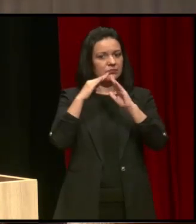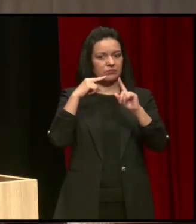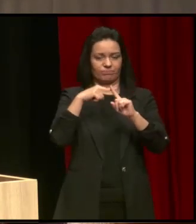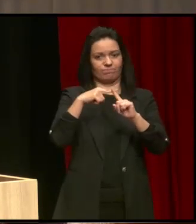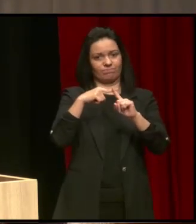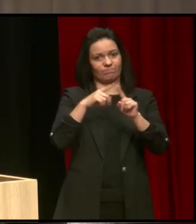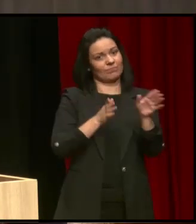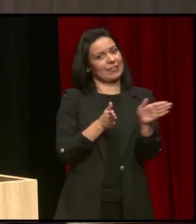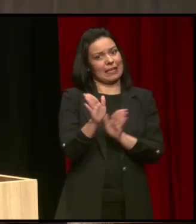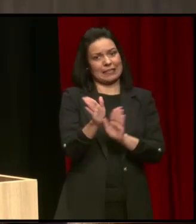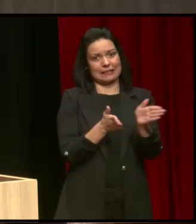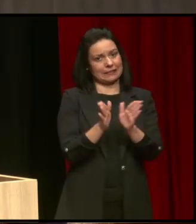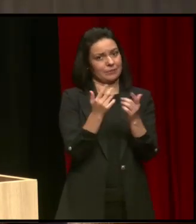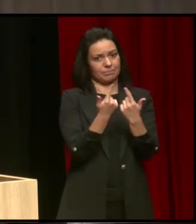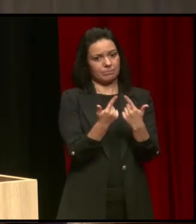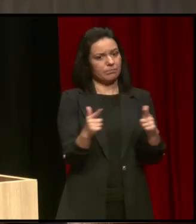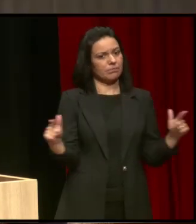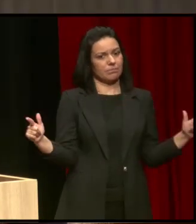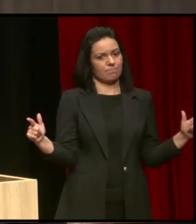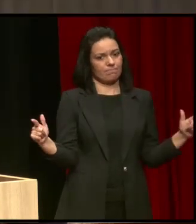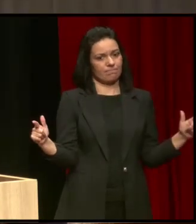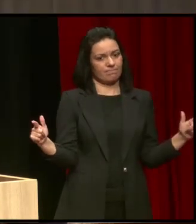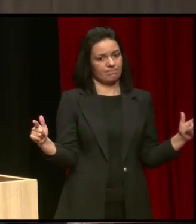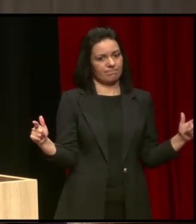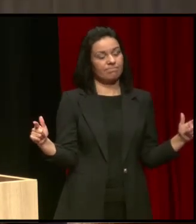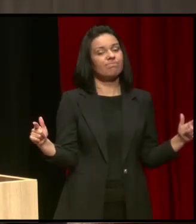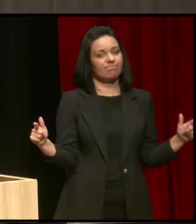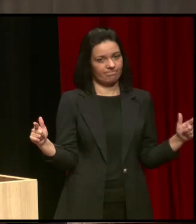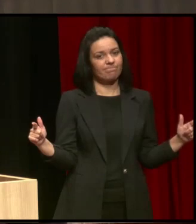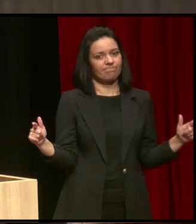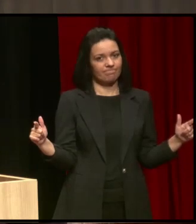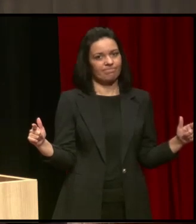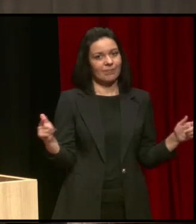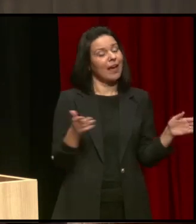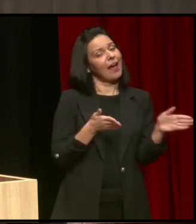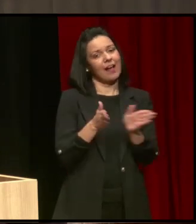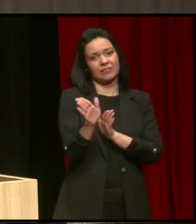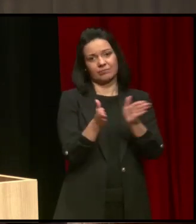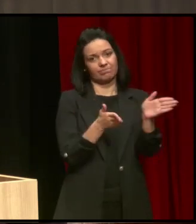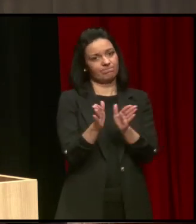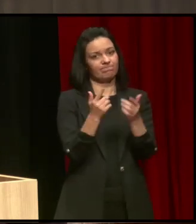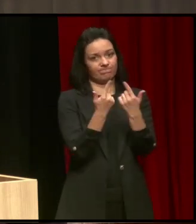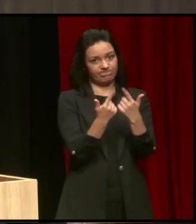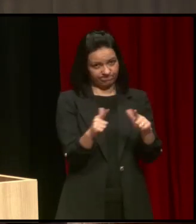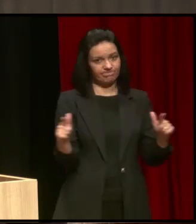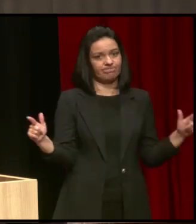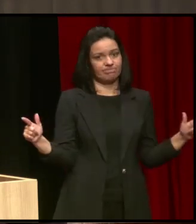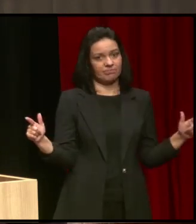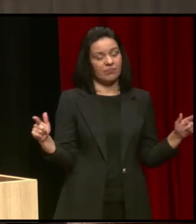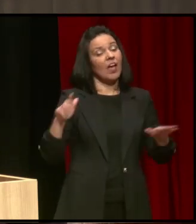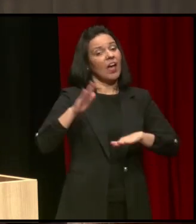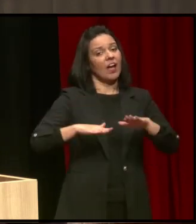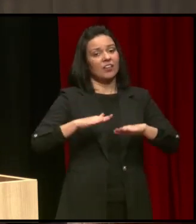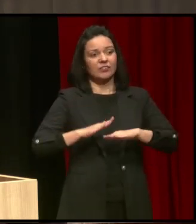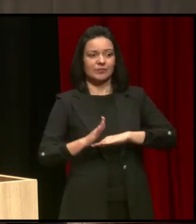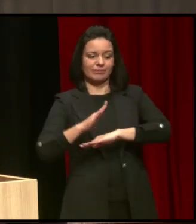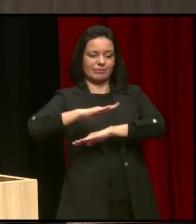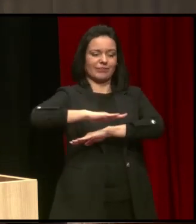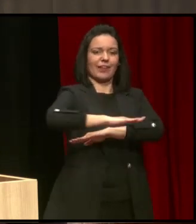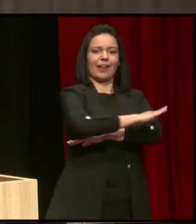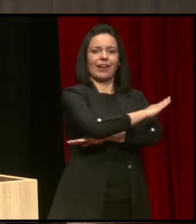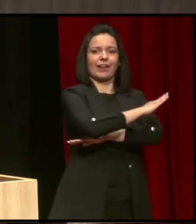ir na igreja. Esse que é o negócio, porque a pessoa de repente não tem rampa, a pessoa